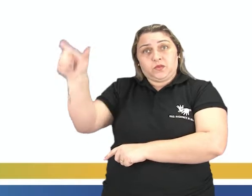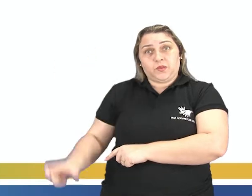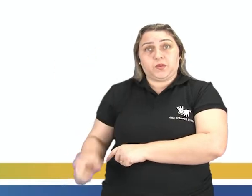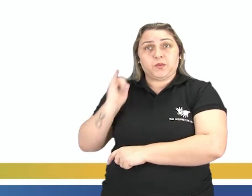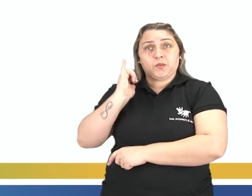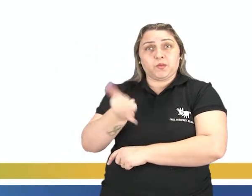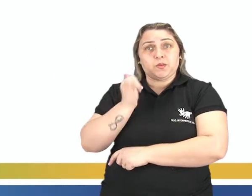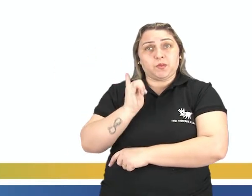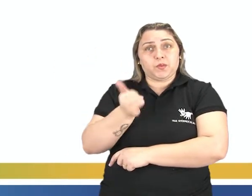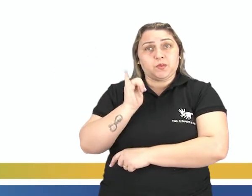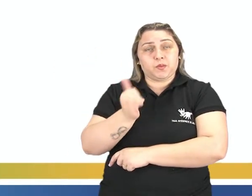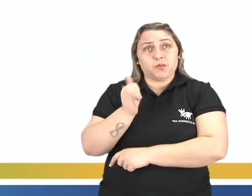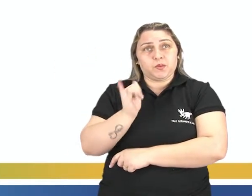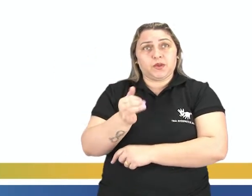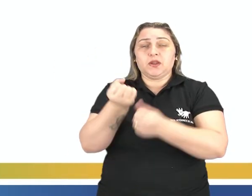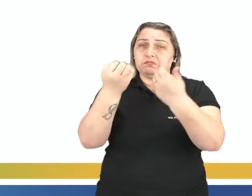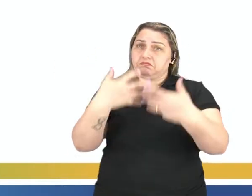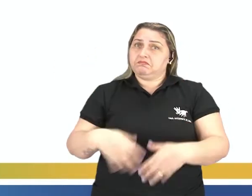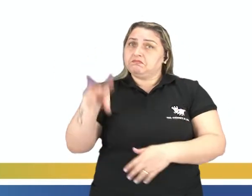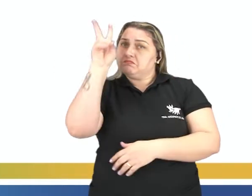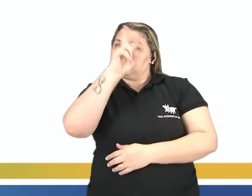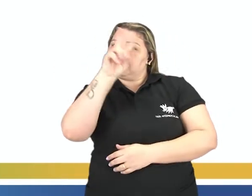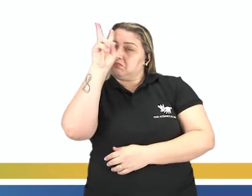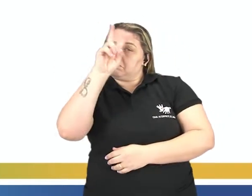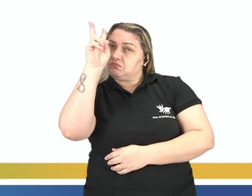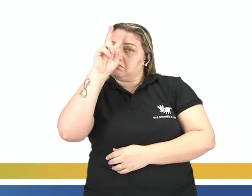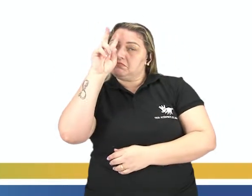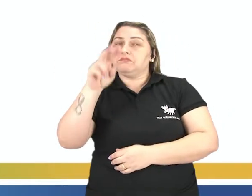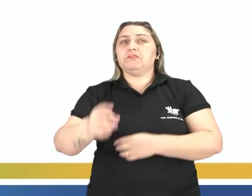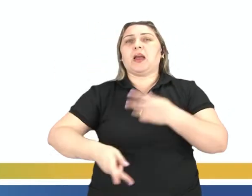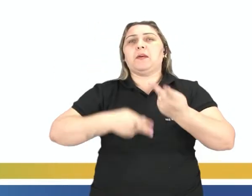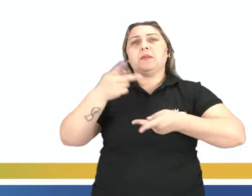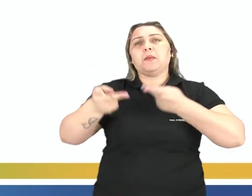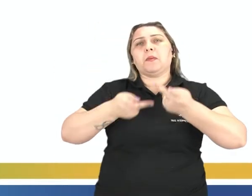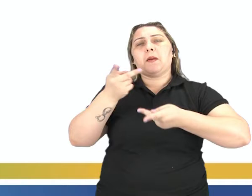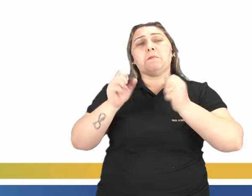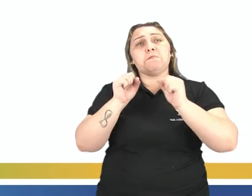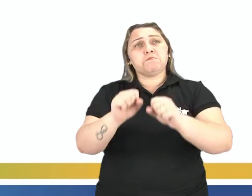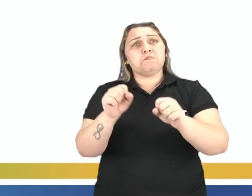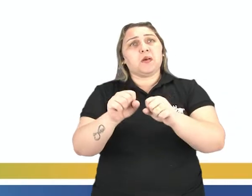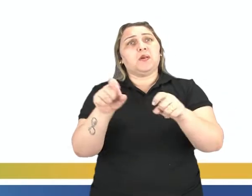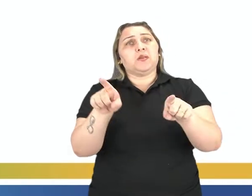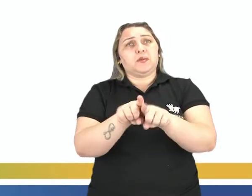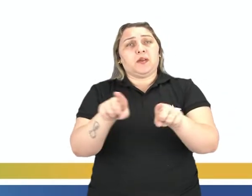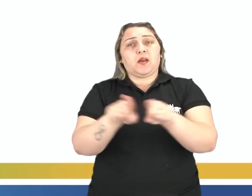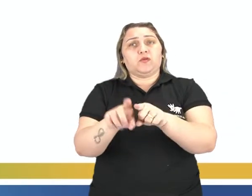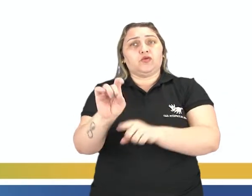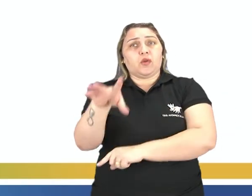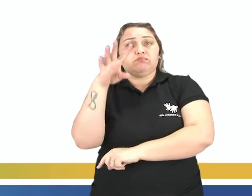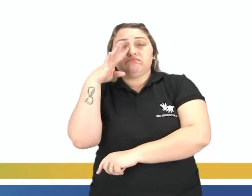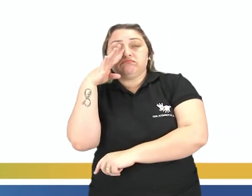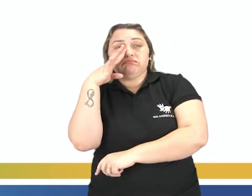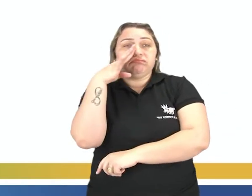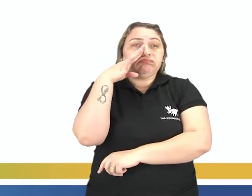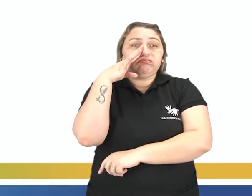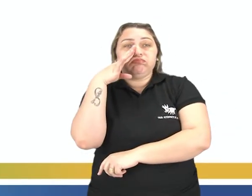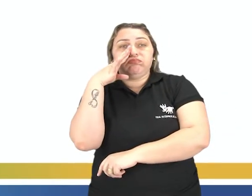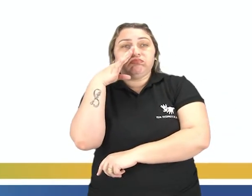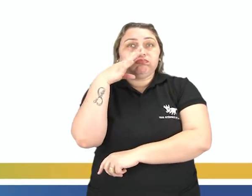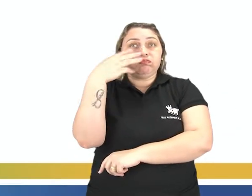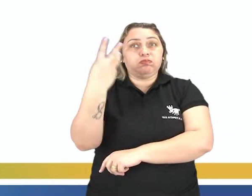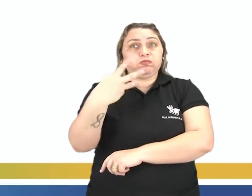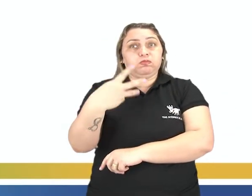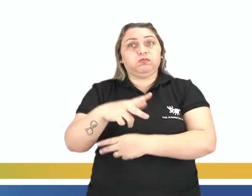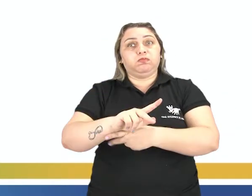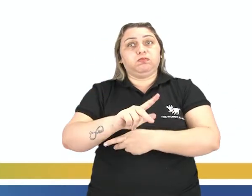E nós temos também o narrador, né, que é aquele que vai narrar a história, contar a história.